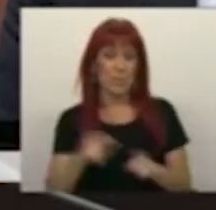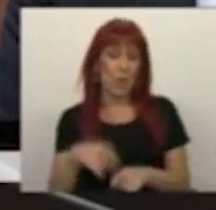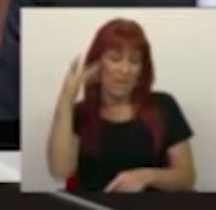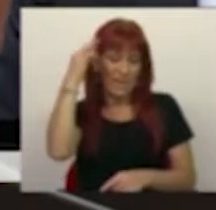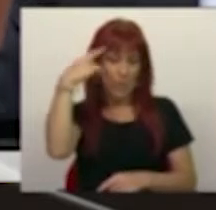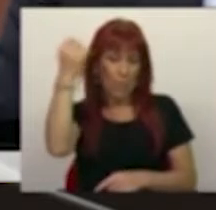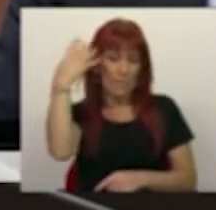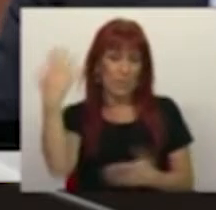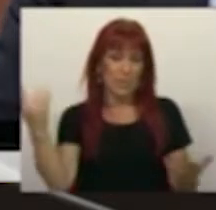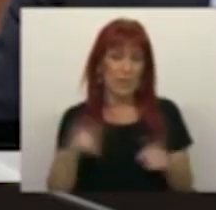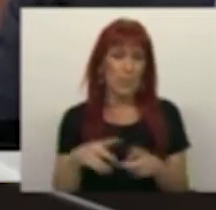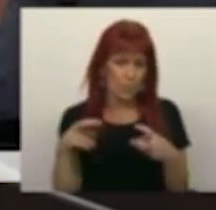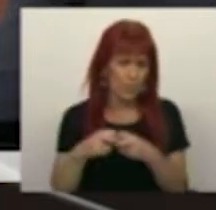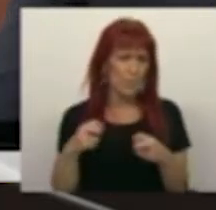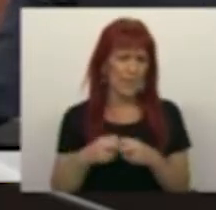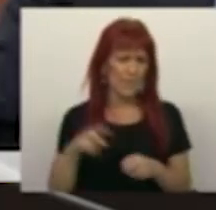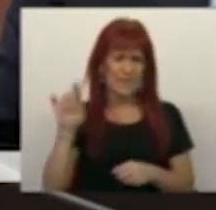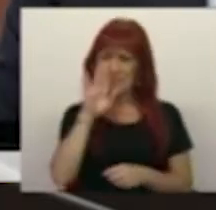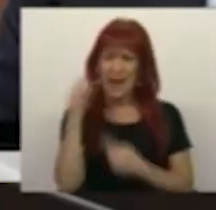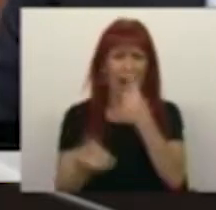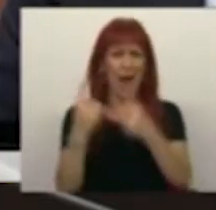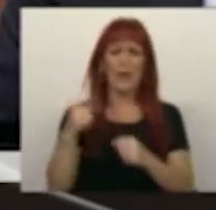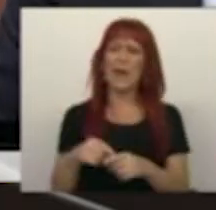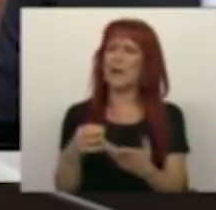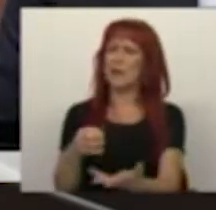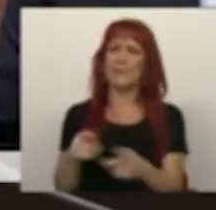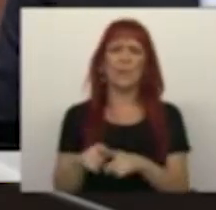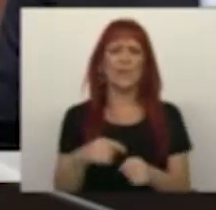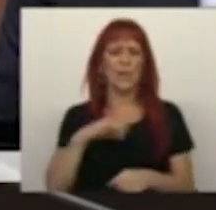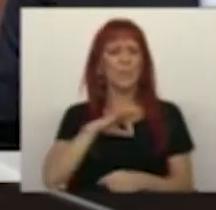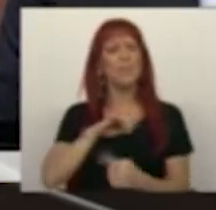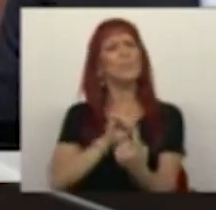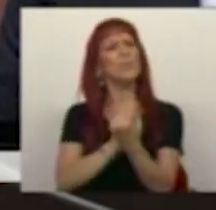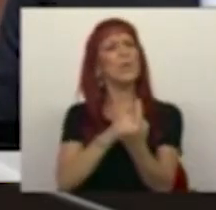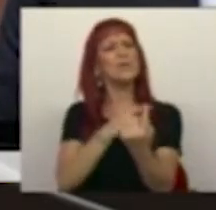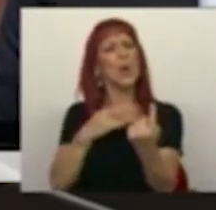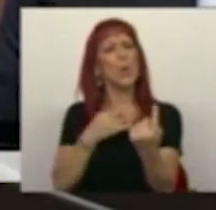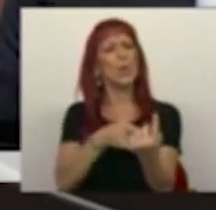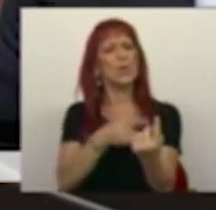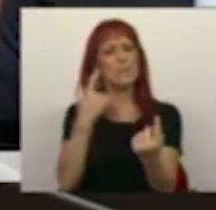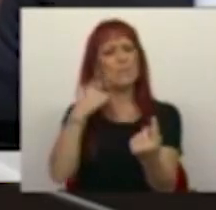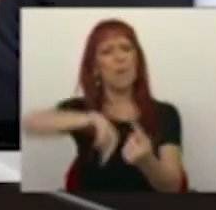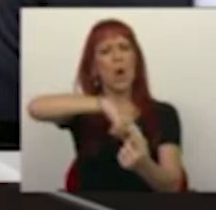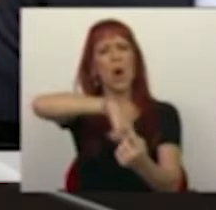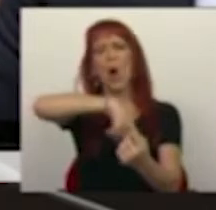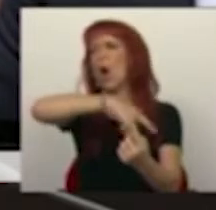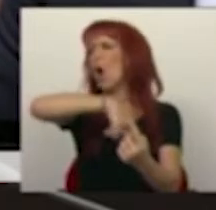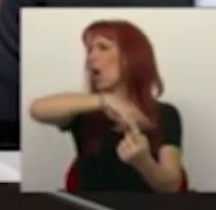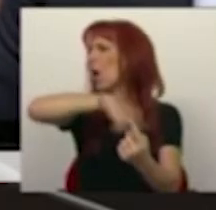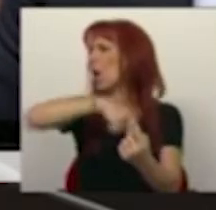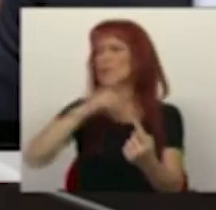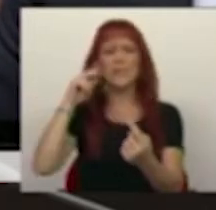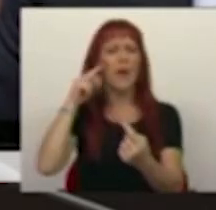fácil compreender, isto é um problema, porque se alguém se dirige a um profissional de saúde e se demora horas a fazer